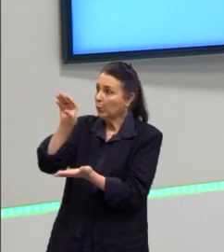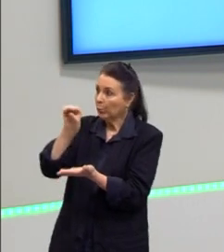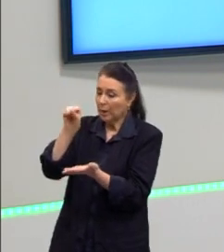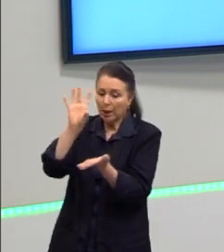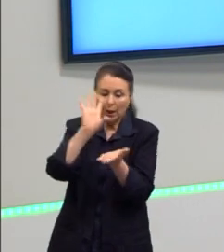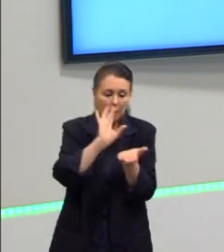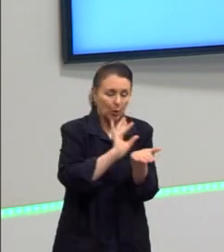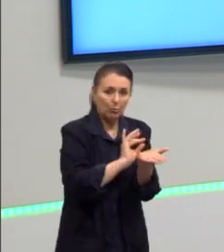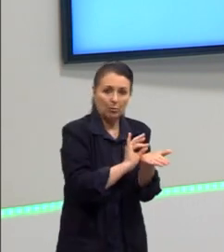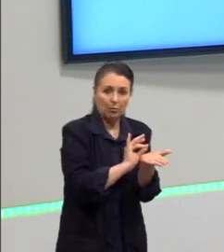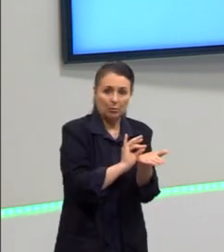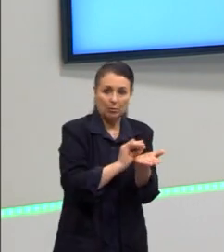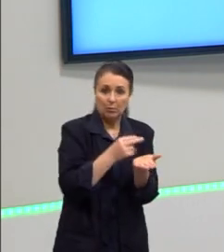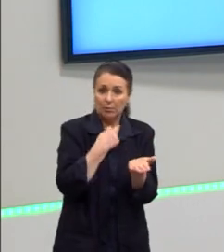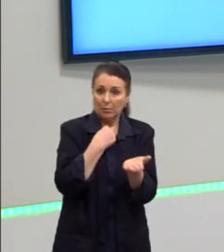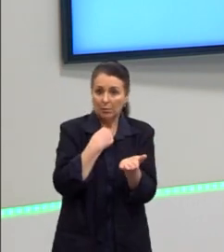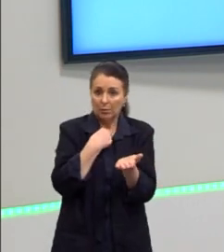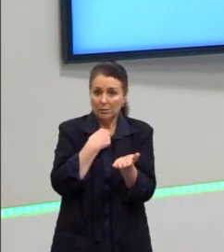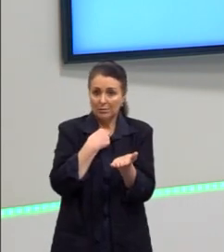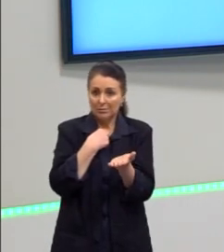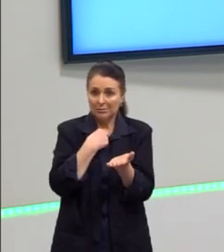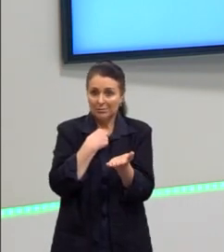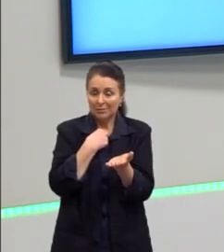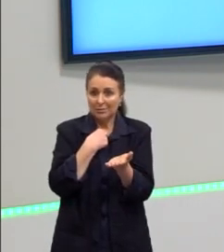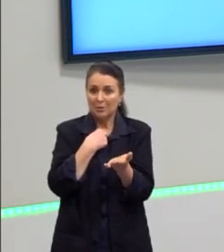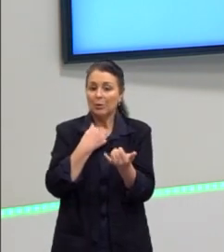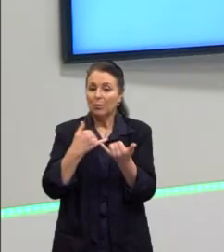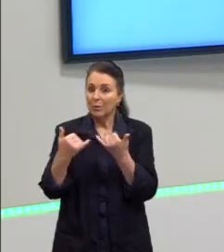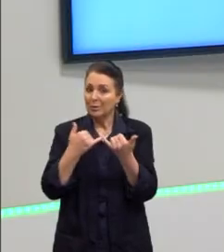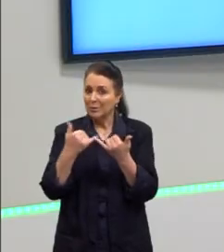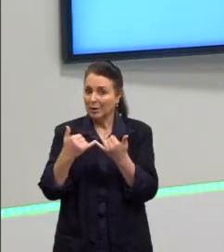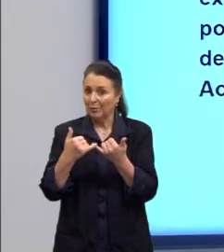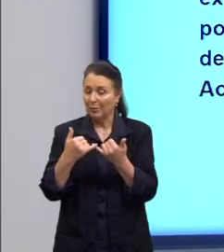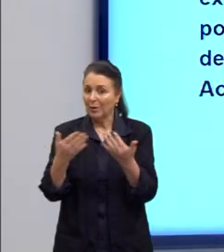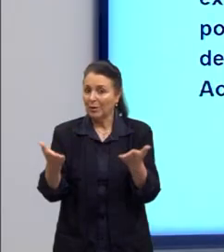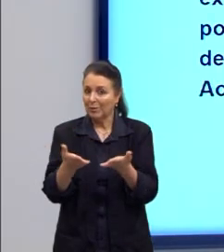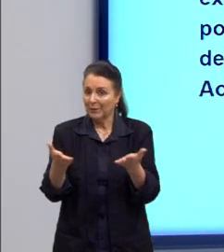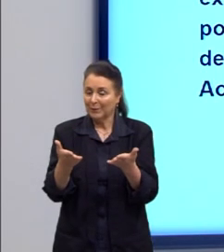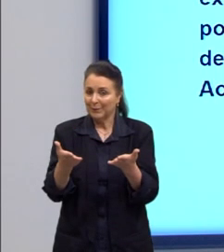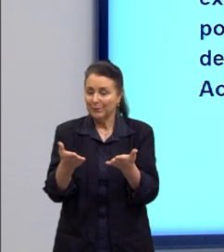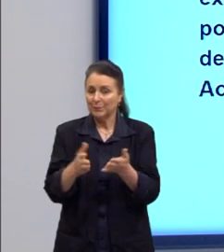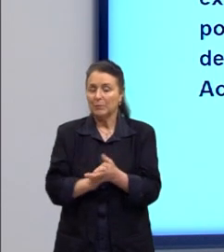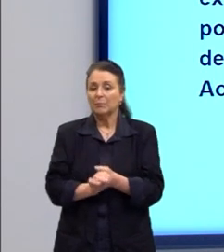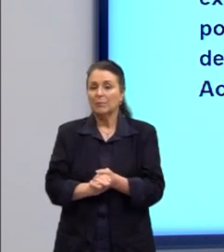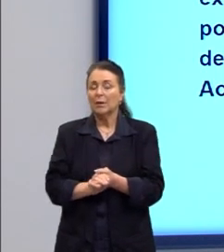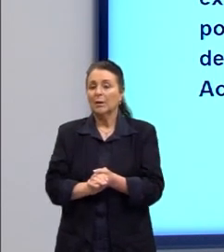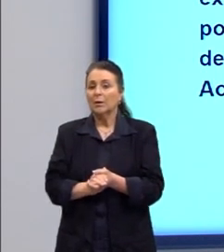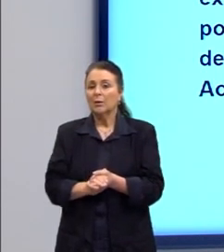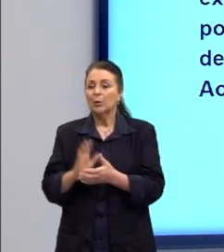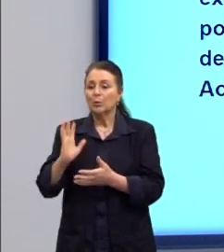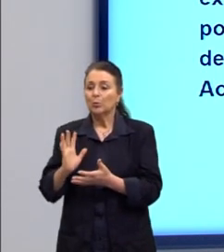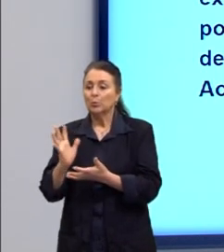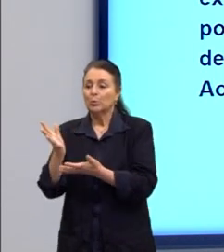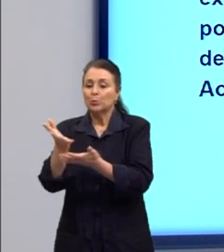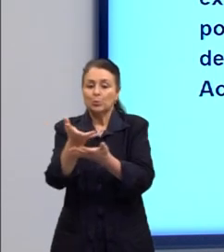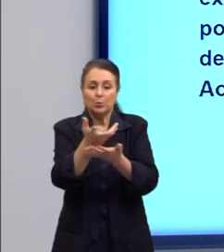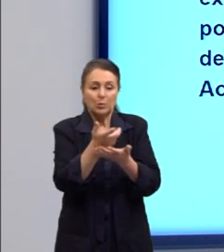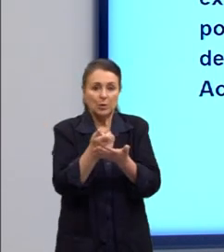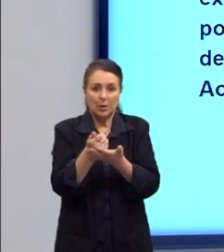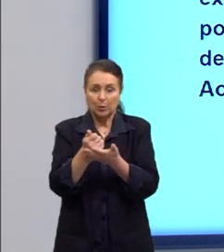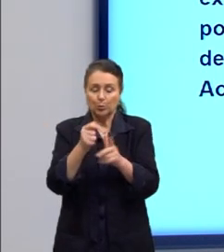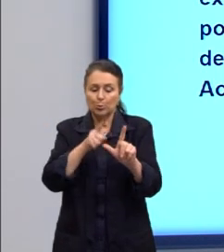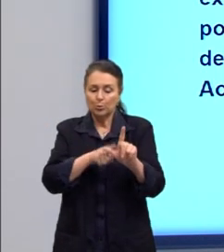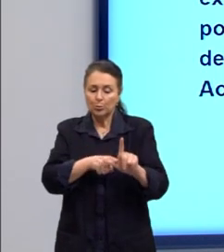não é assim porque se eu posso parafrasear E aí o exemplo Qual é o exemplo no caso dos dados estatísticos